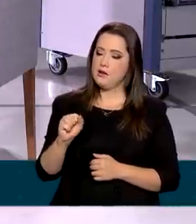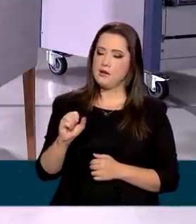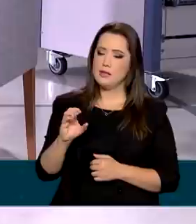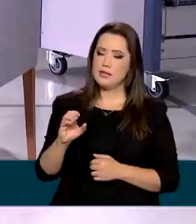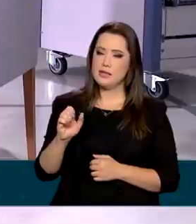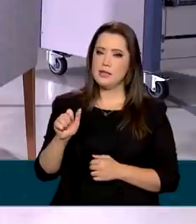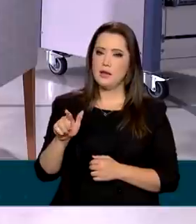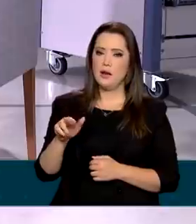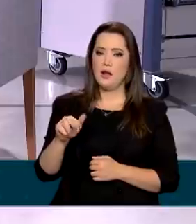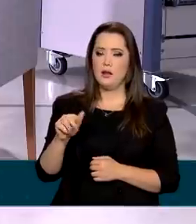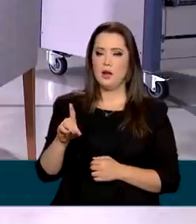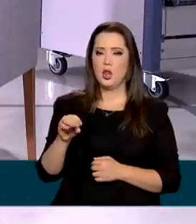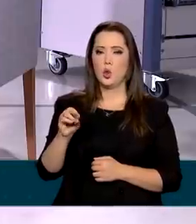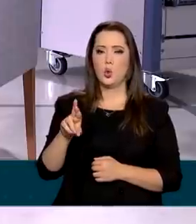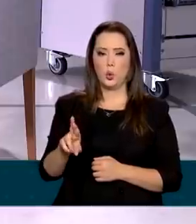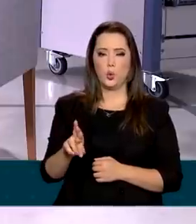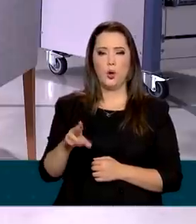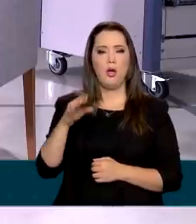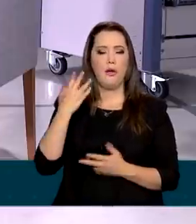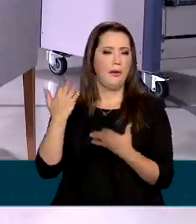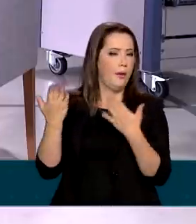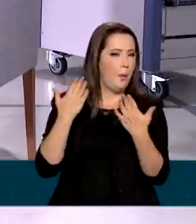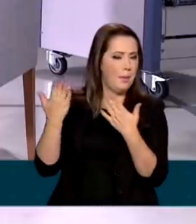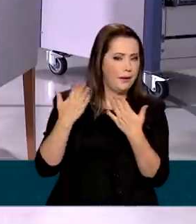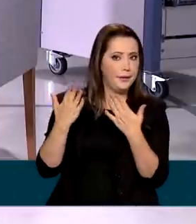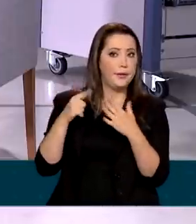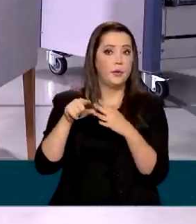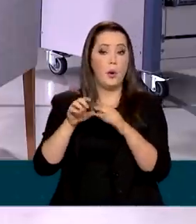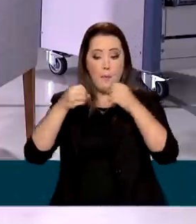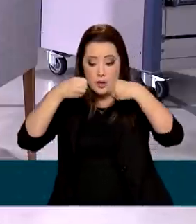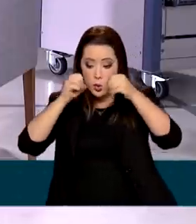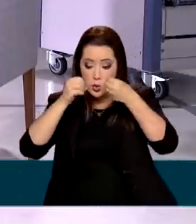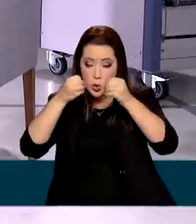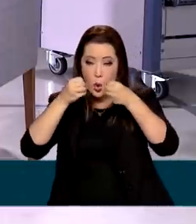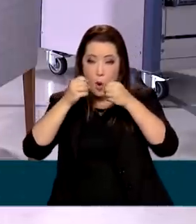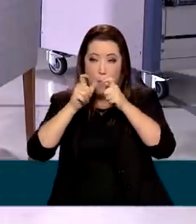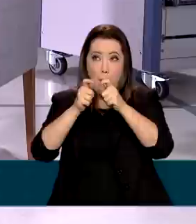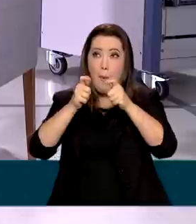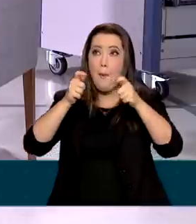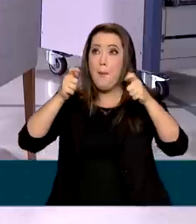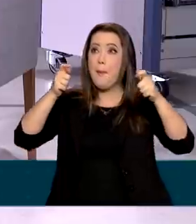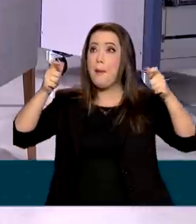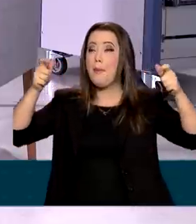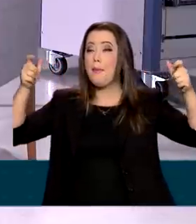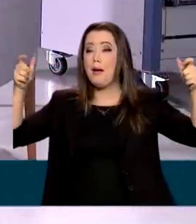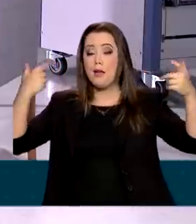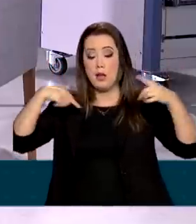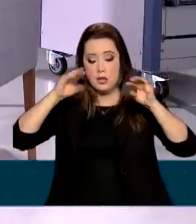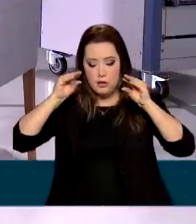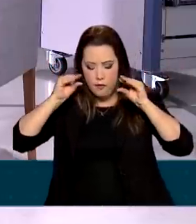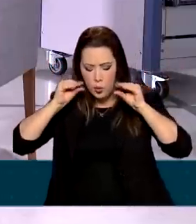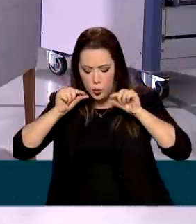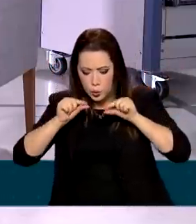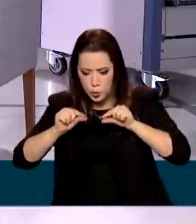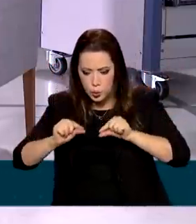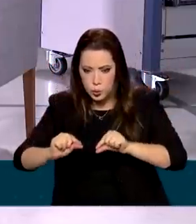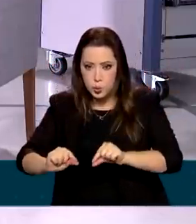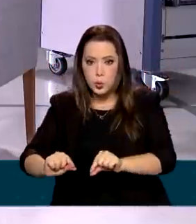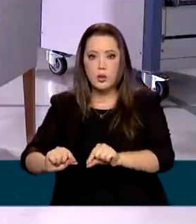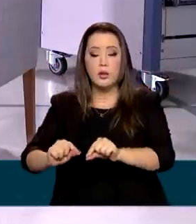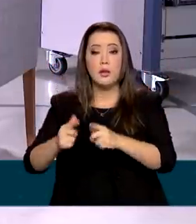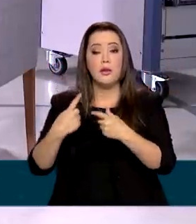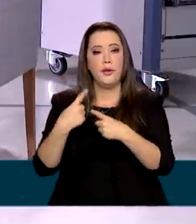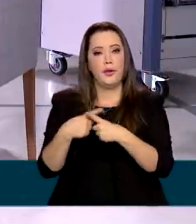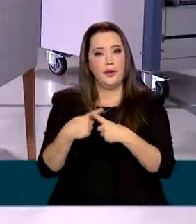como se fosse um supermicroscópio que vê qualquer coisa que você quiser a nível atômico, subatômico até. E